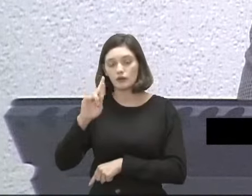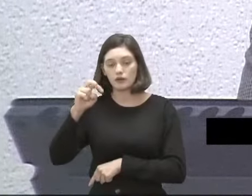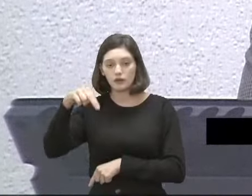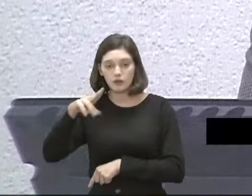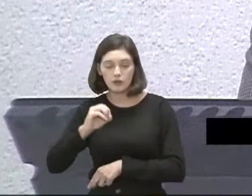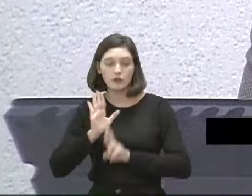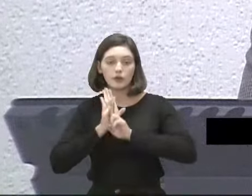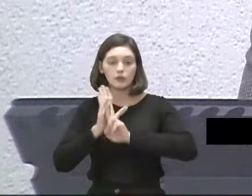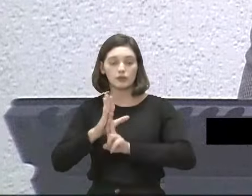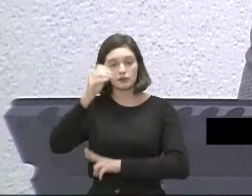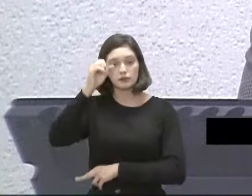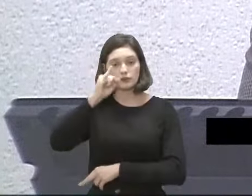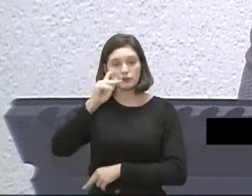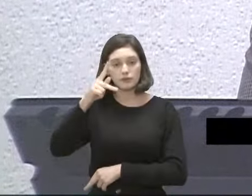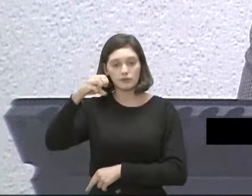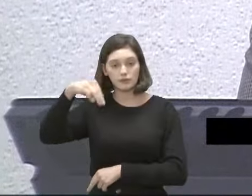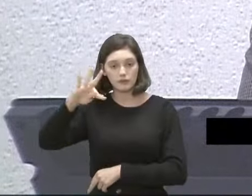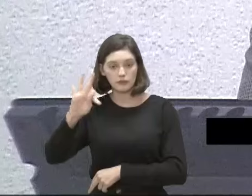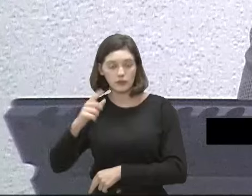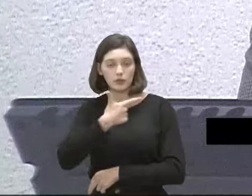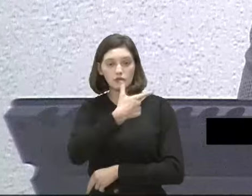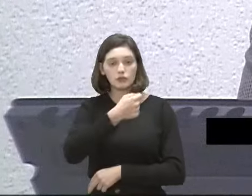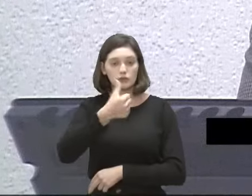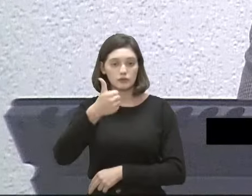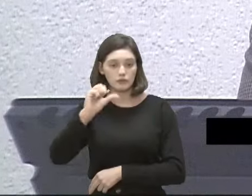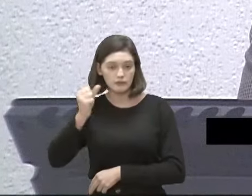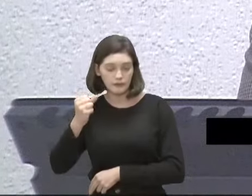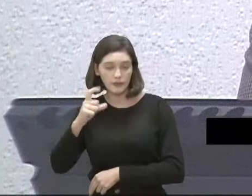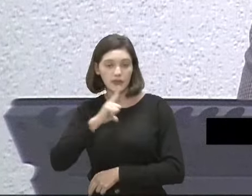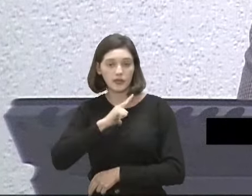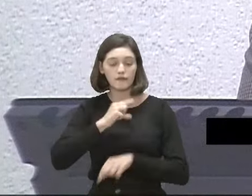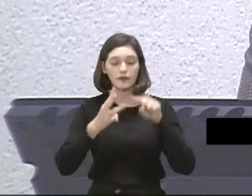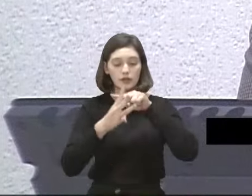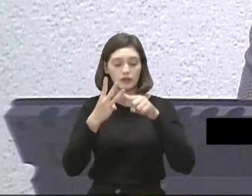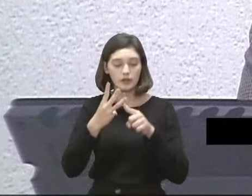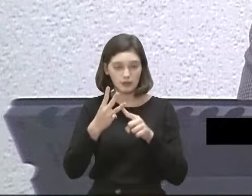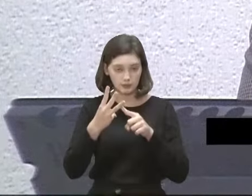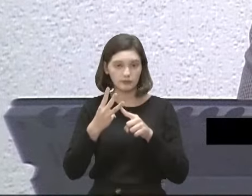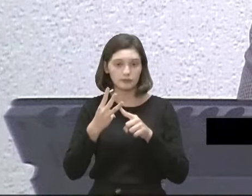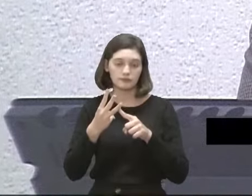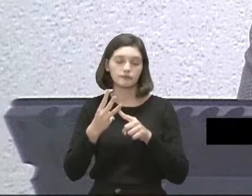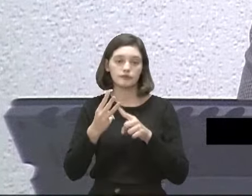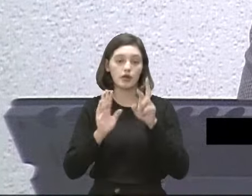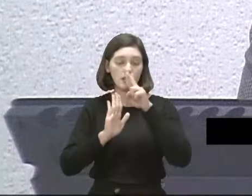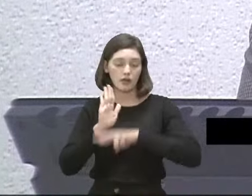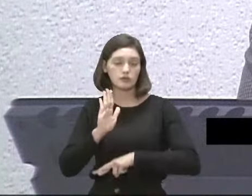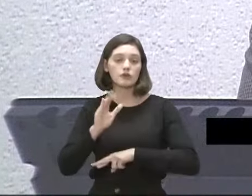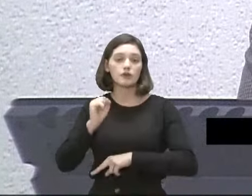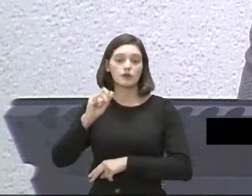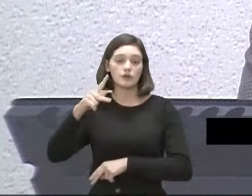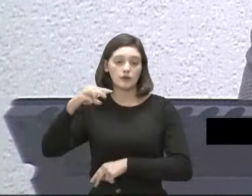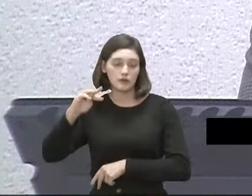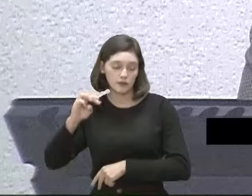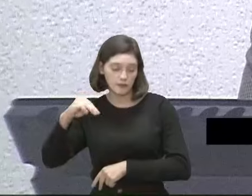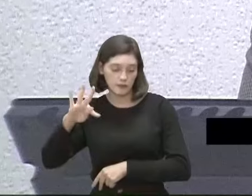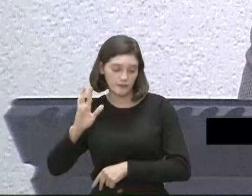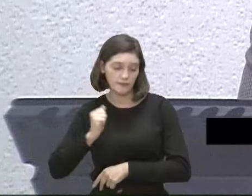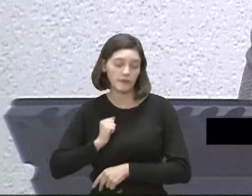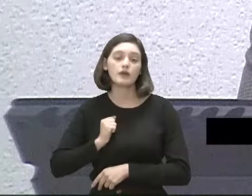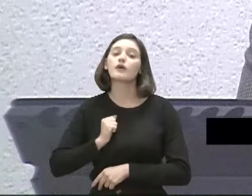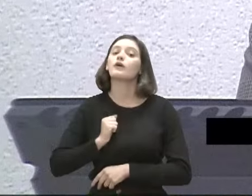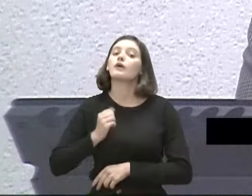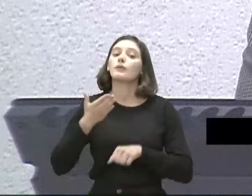do IPMT. Em 2018, quando houveram três redações de aportes ao IPMT, com participação incisiva dos vereadores Guará Filho